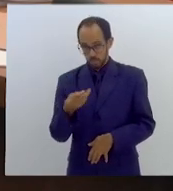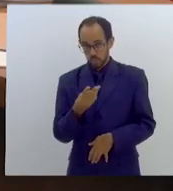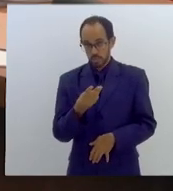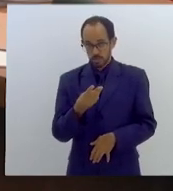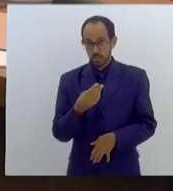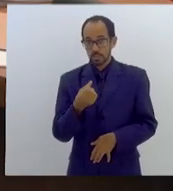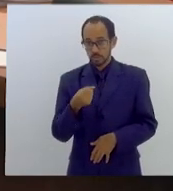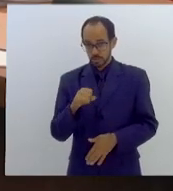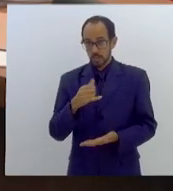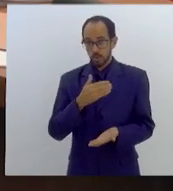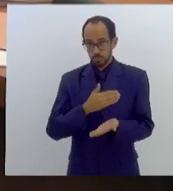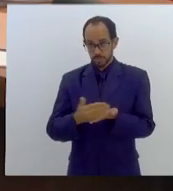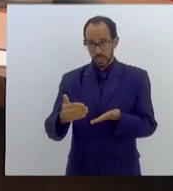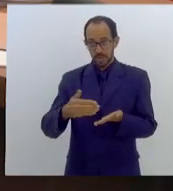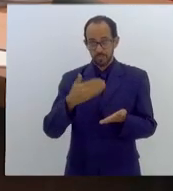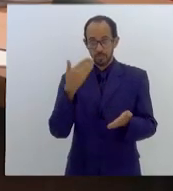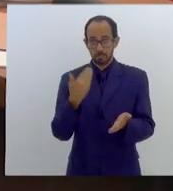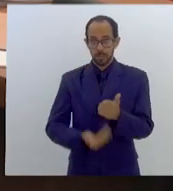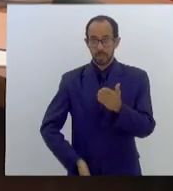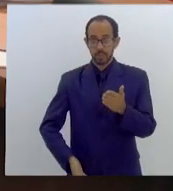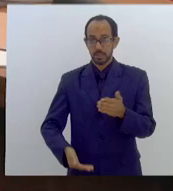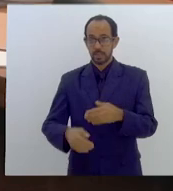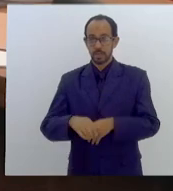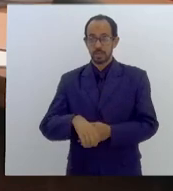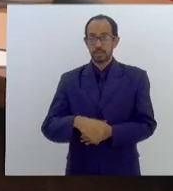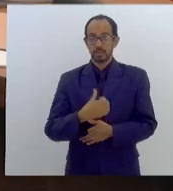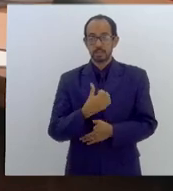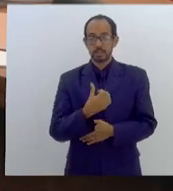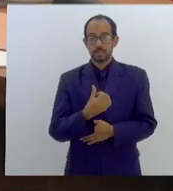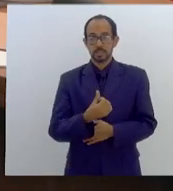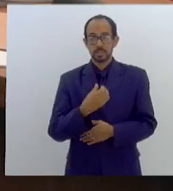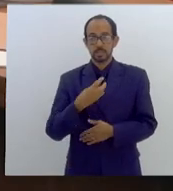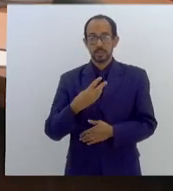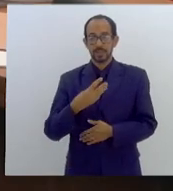vai perder de ICMS. Ela vai perder